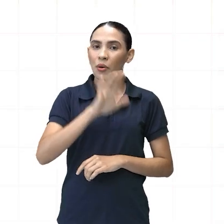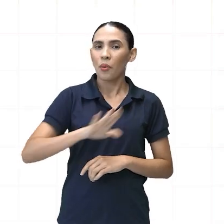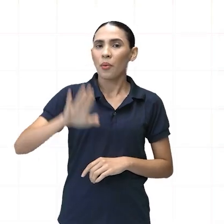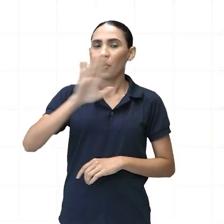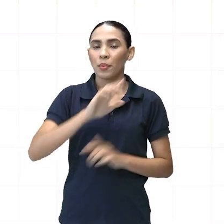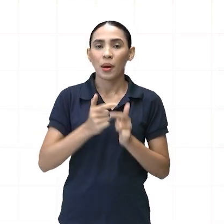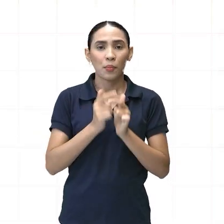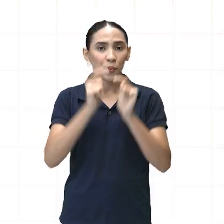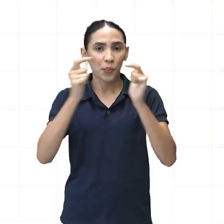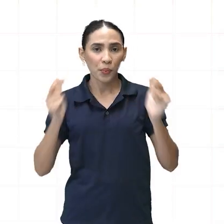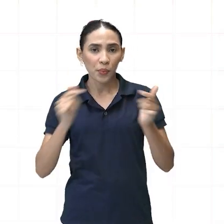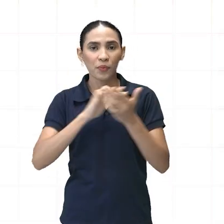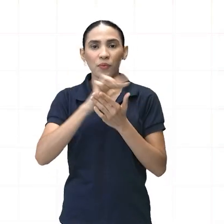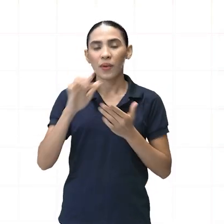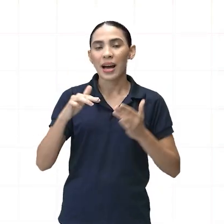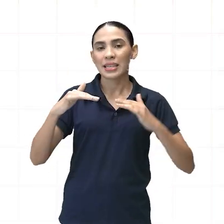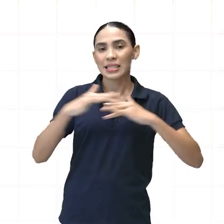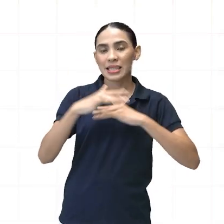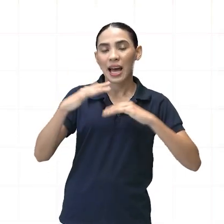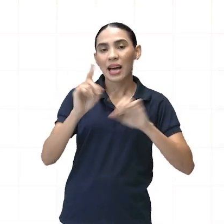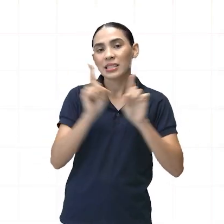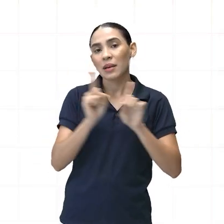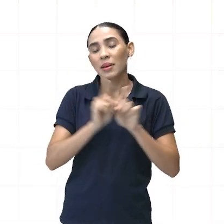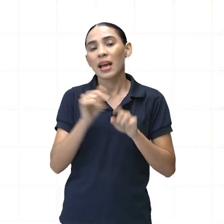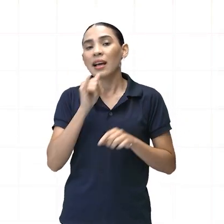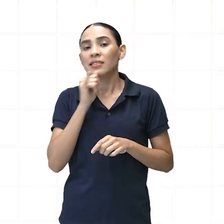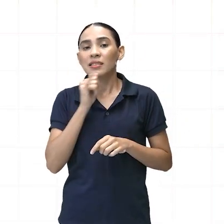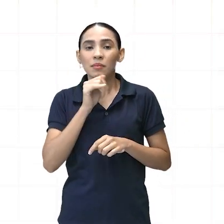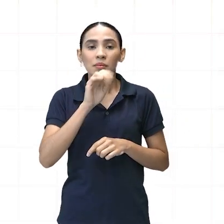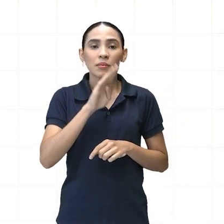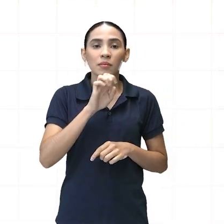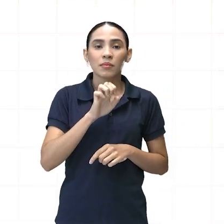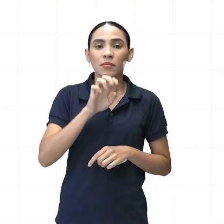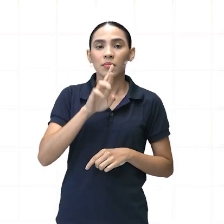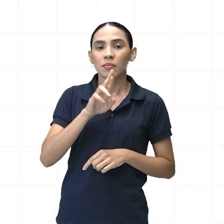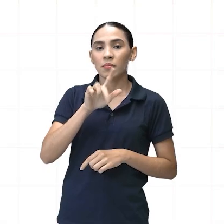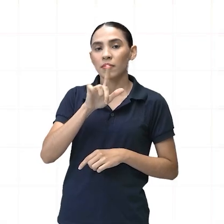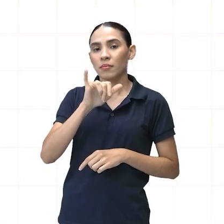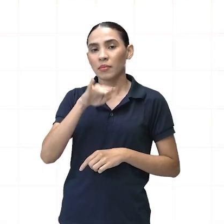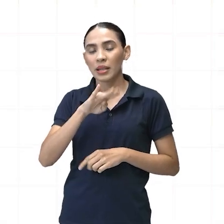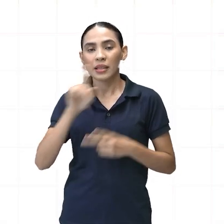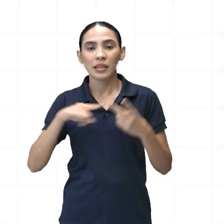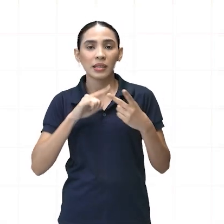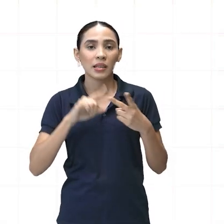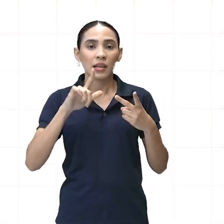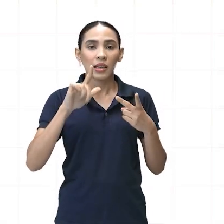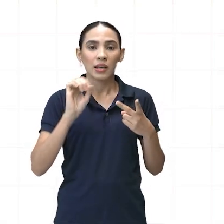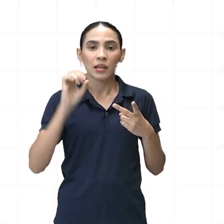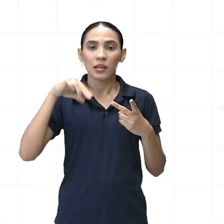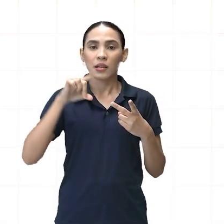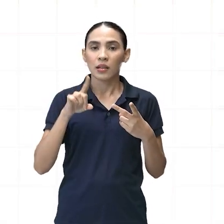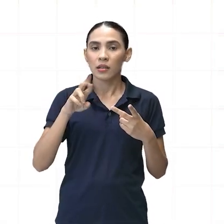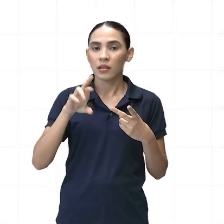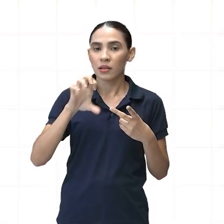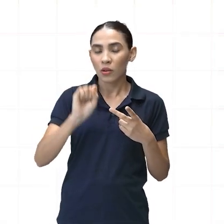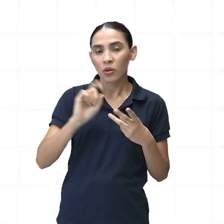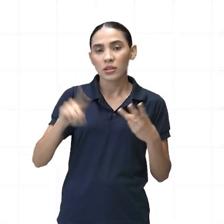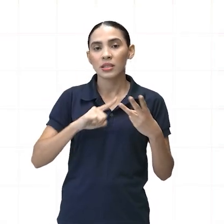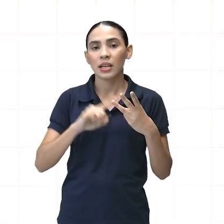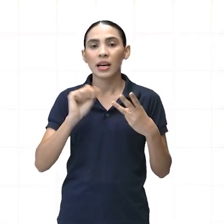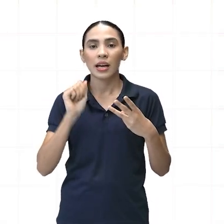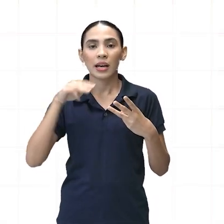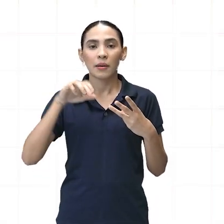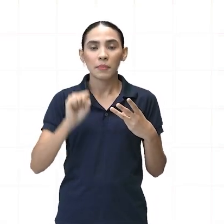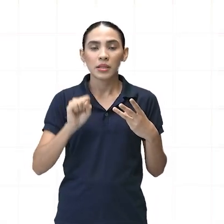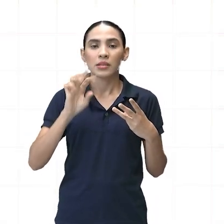né, com várias cidades, como Berlim, Londres e até mesmo Amsterdã, que estão se